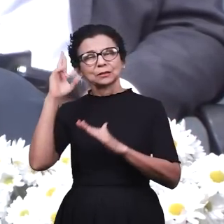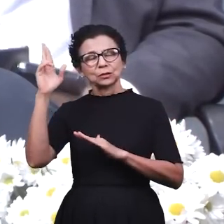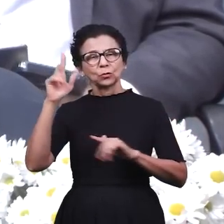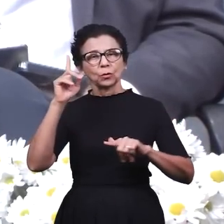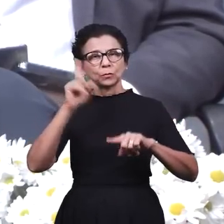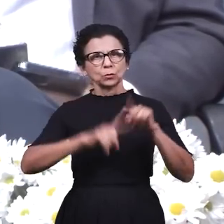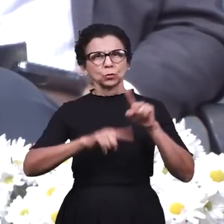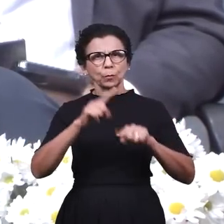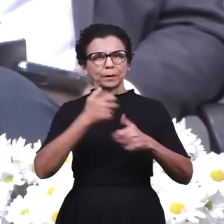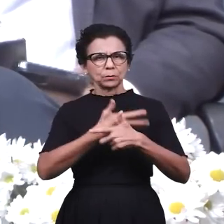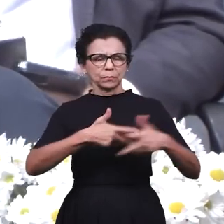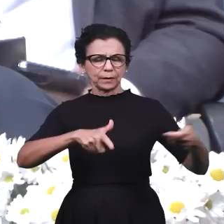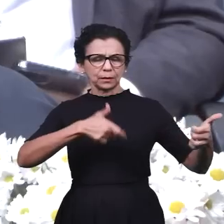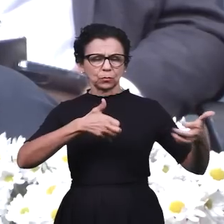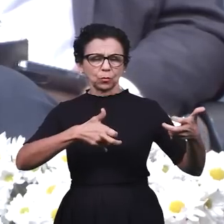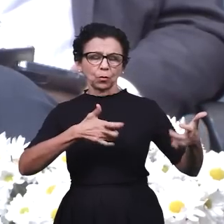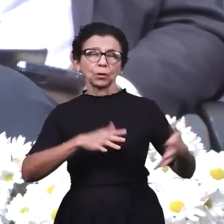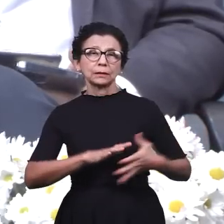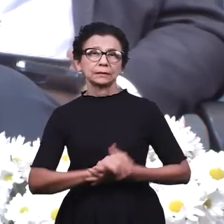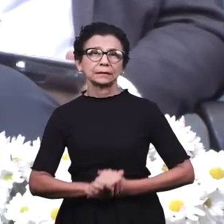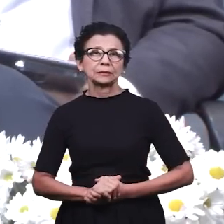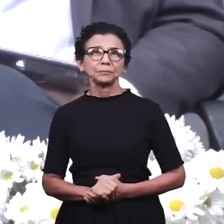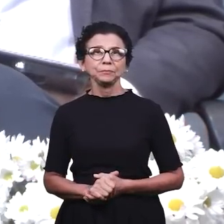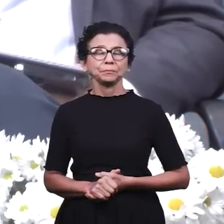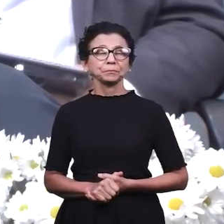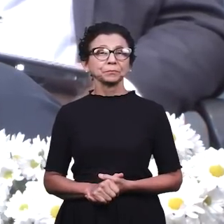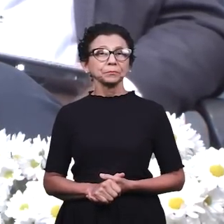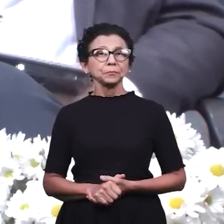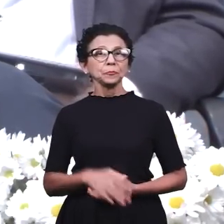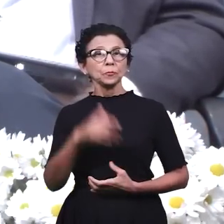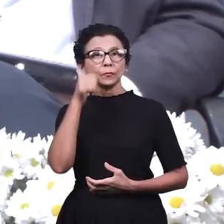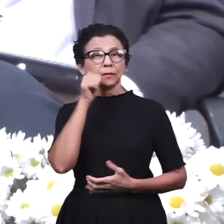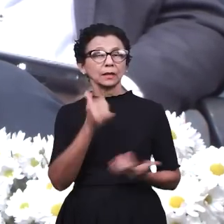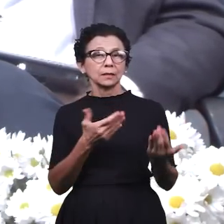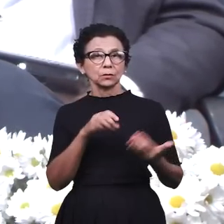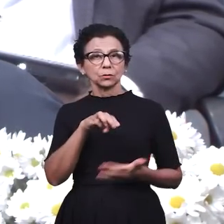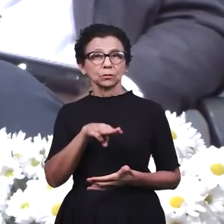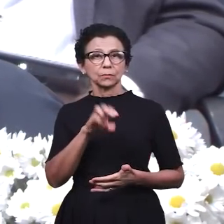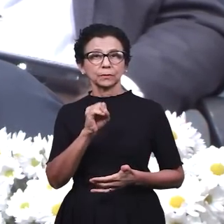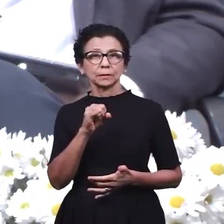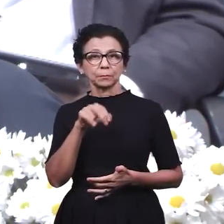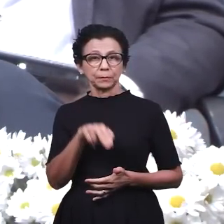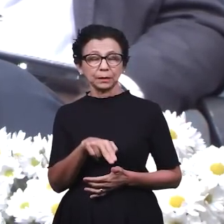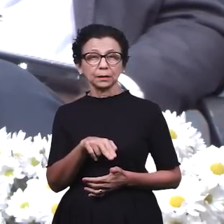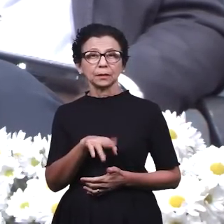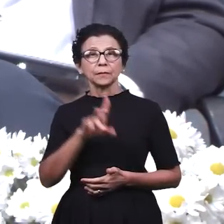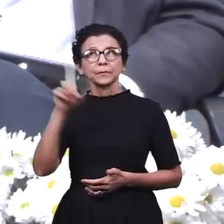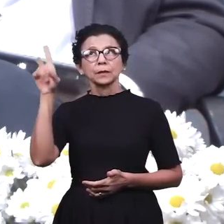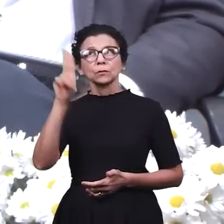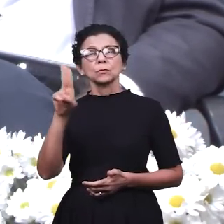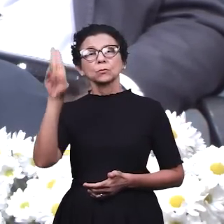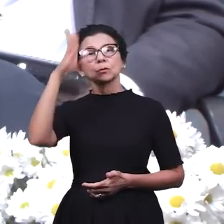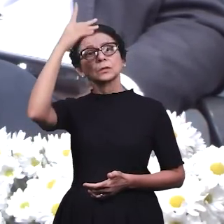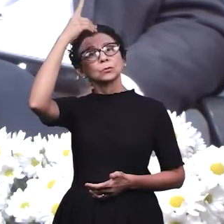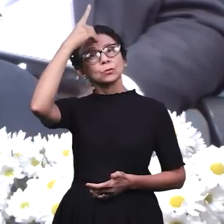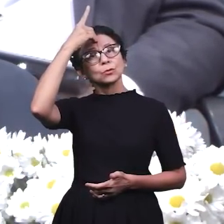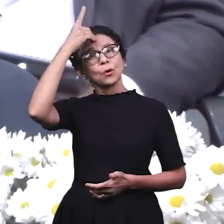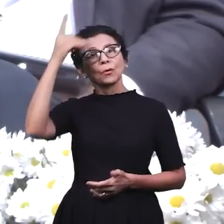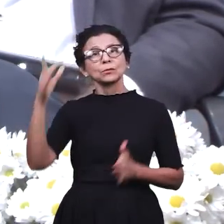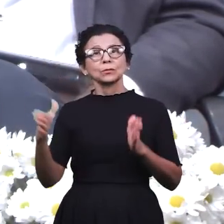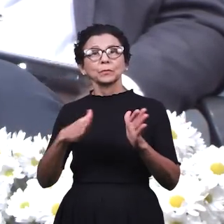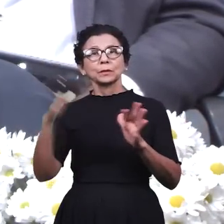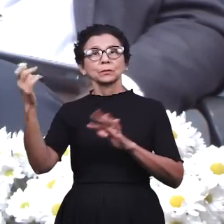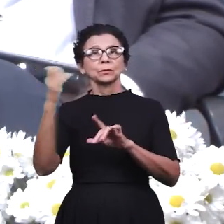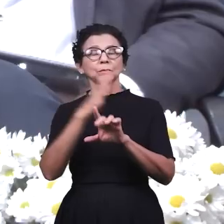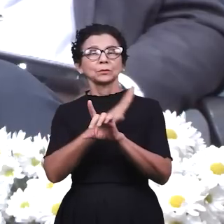dons, os dons do culto profético que eles reúnem. E o Senhor usa a Min também nos dons espirituais do culto profético. E é